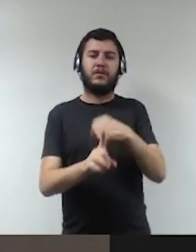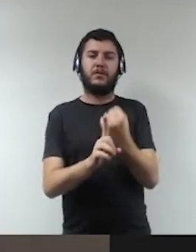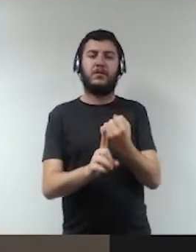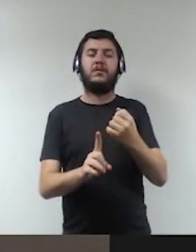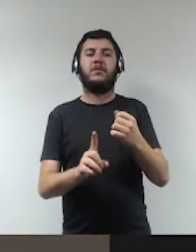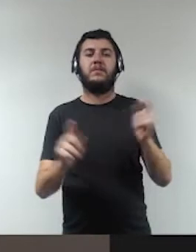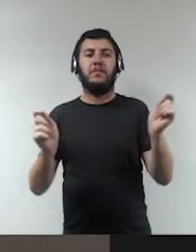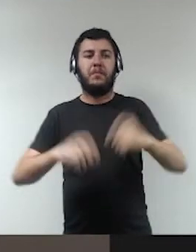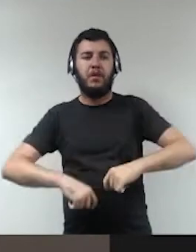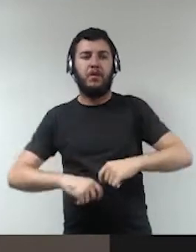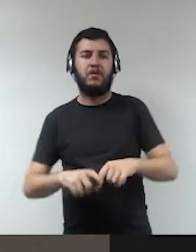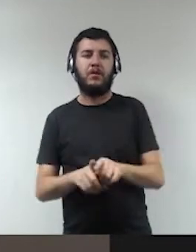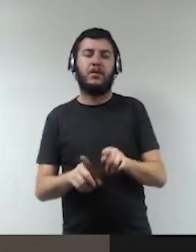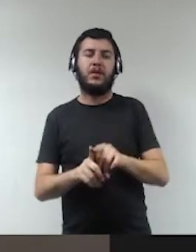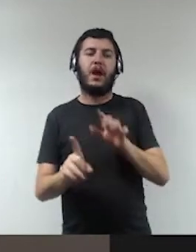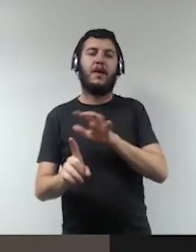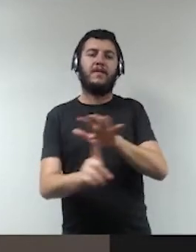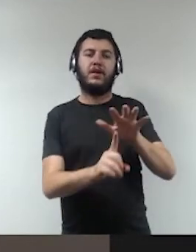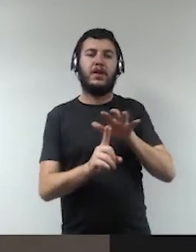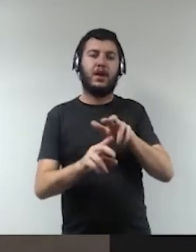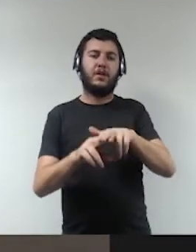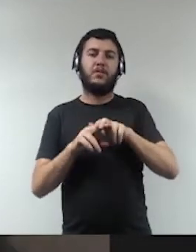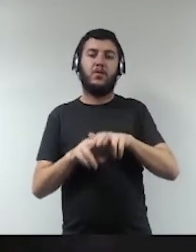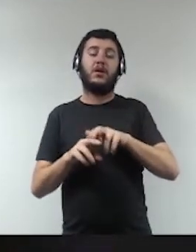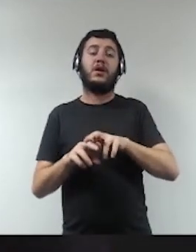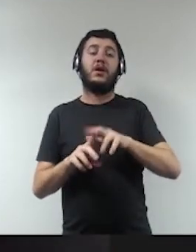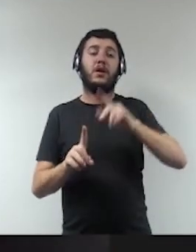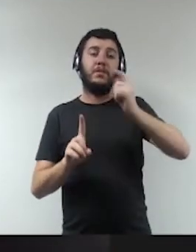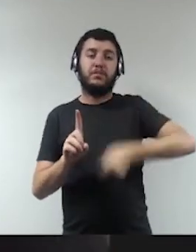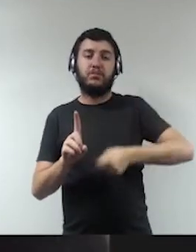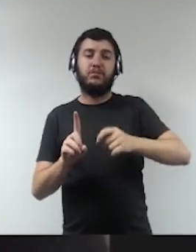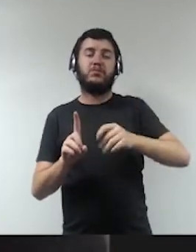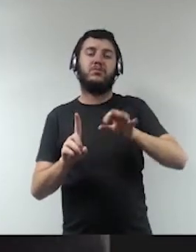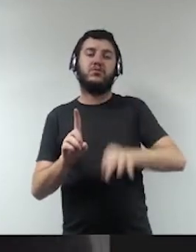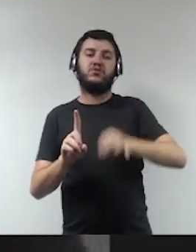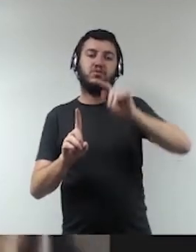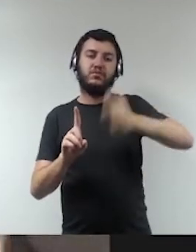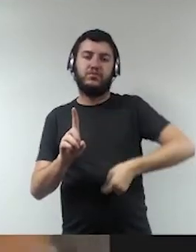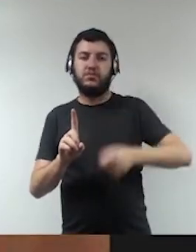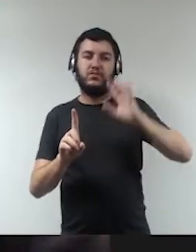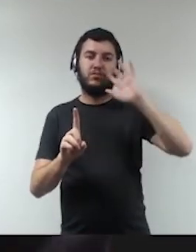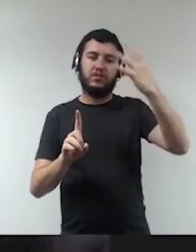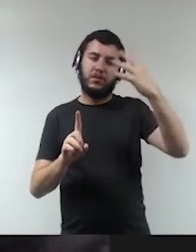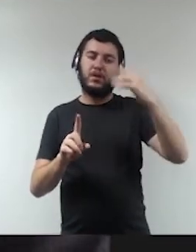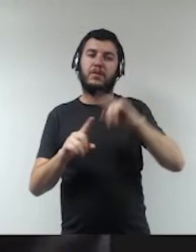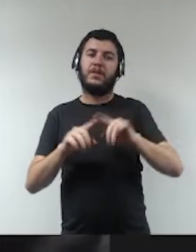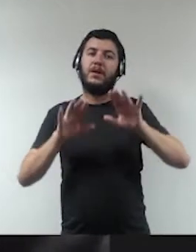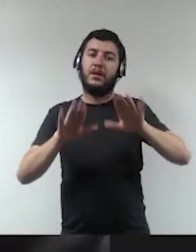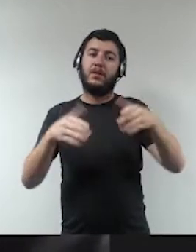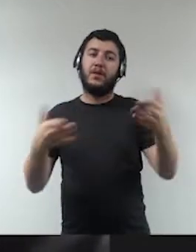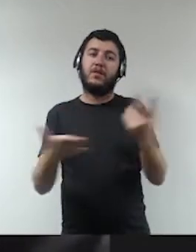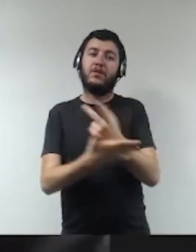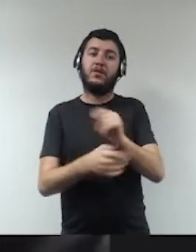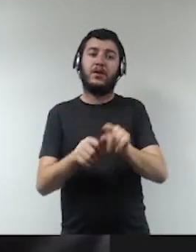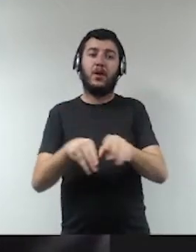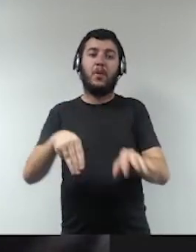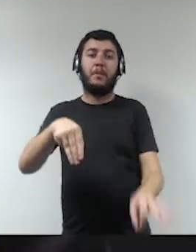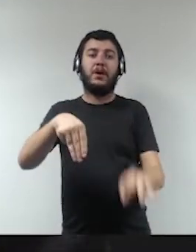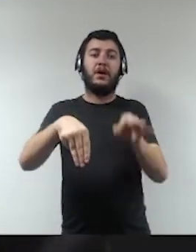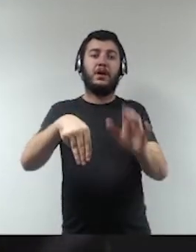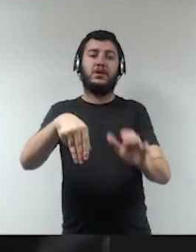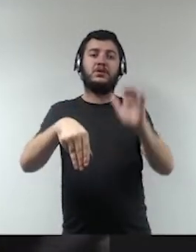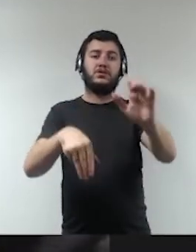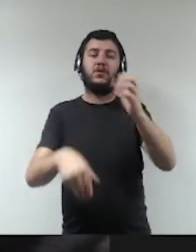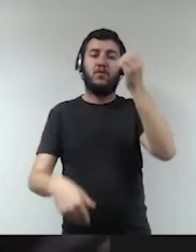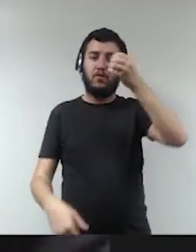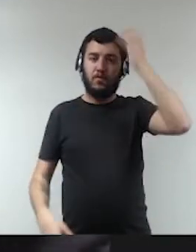modo, ser afetado por essa decisão. Foi isso, inclusive, que o ministro Luiz Fux, ontem, na abertura desse congresso,